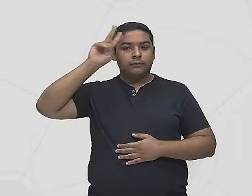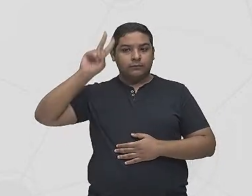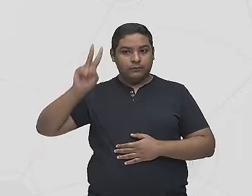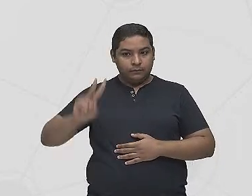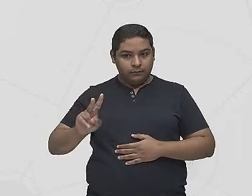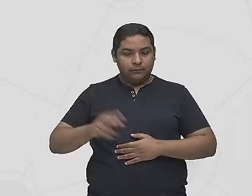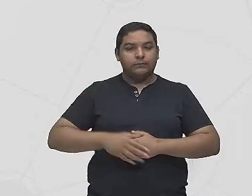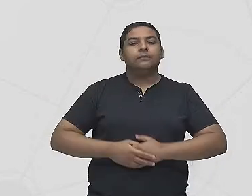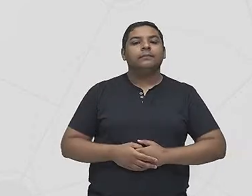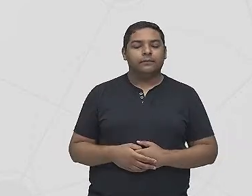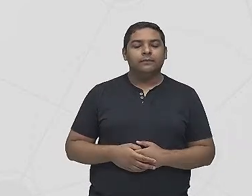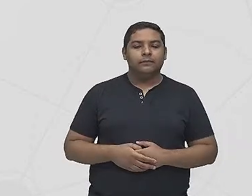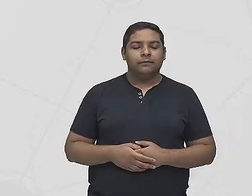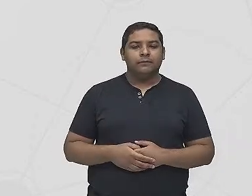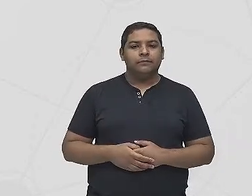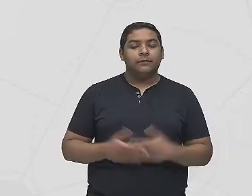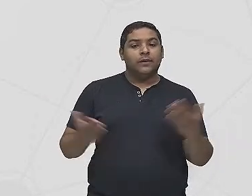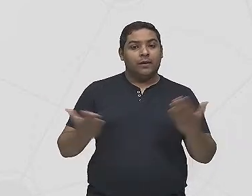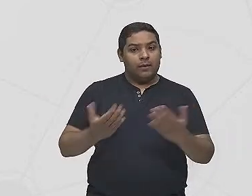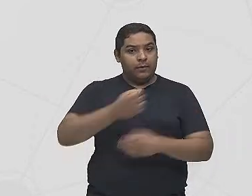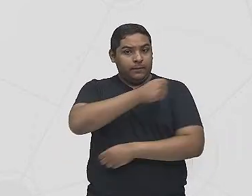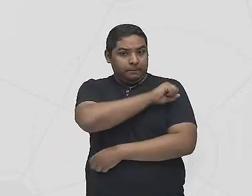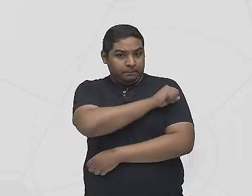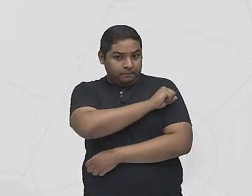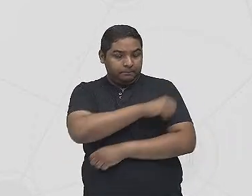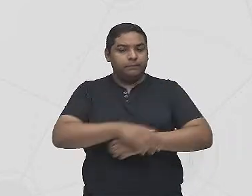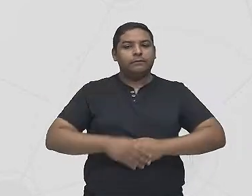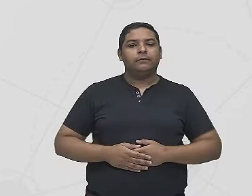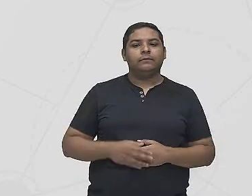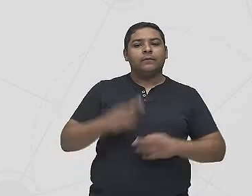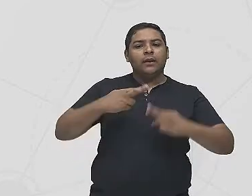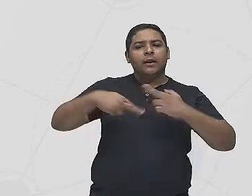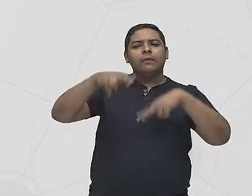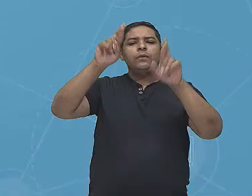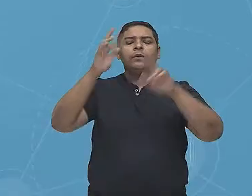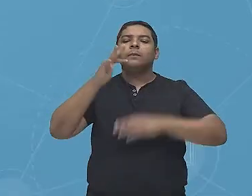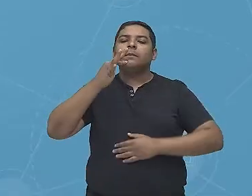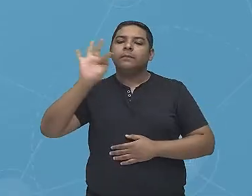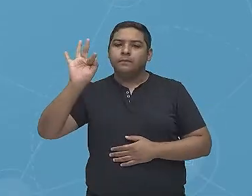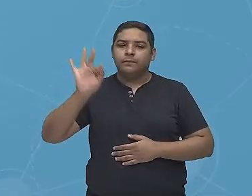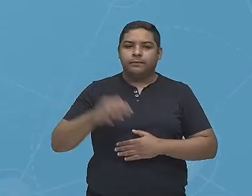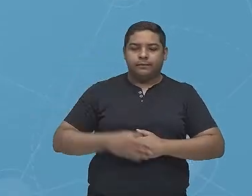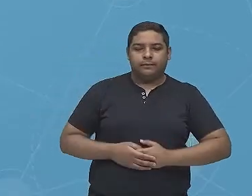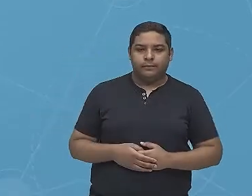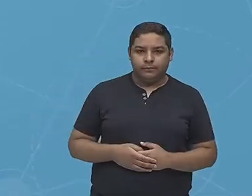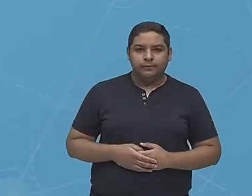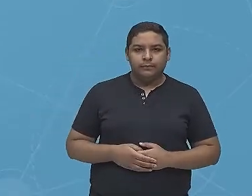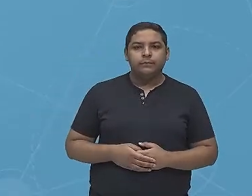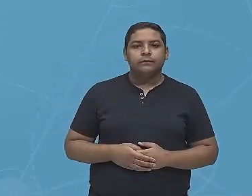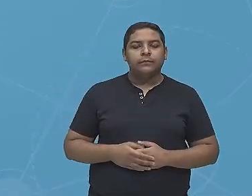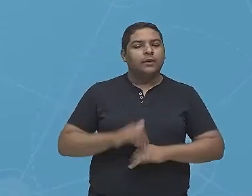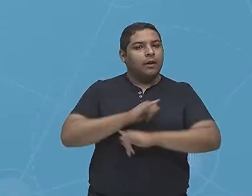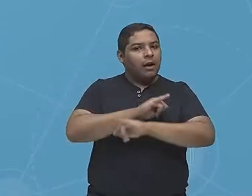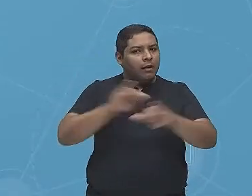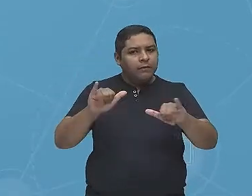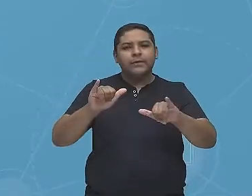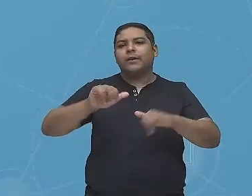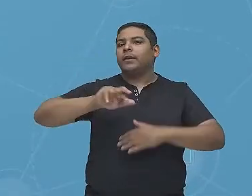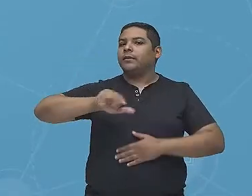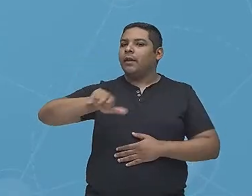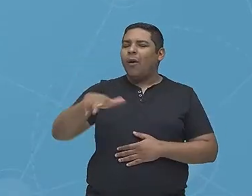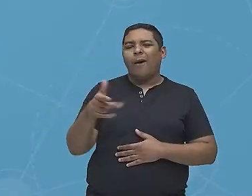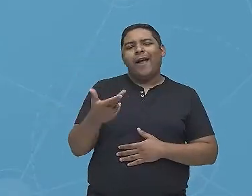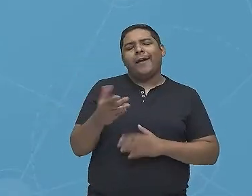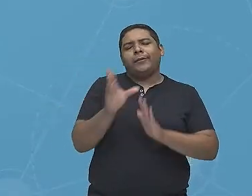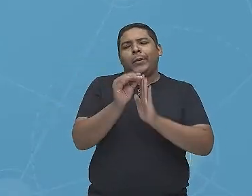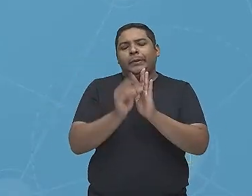221. E nós vamos trazer para o nosso 8º ano hoje a Revolução Francesa. Então, de antemão já aviso, não é um conteúdo difícil,